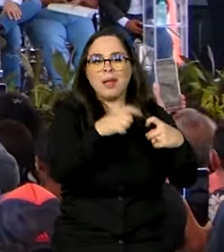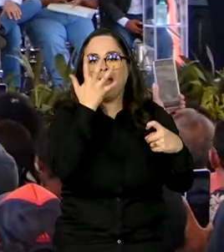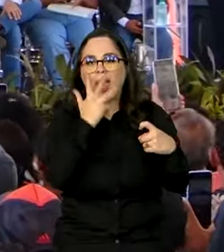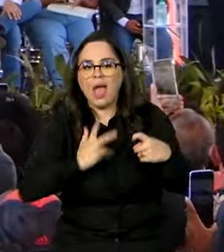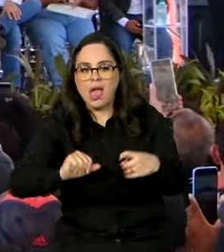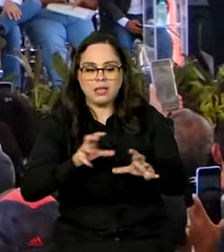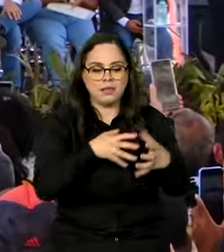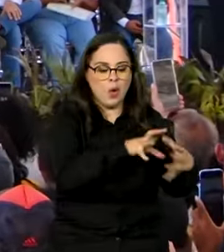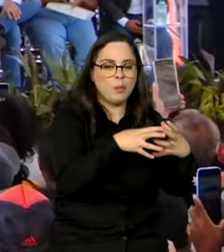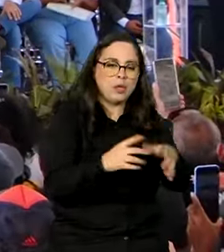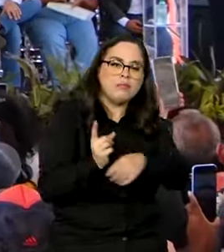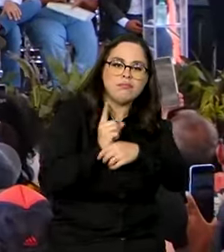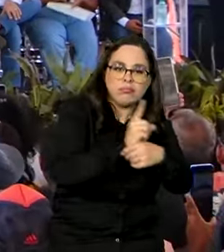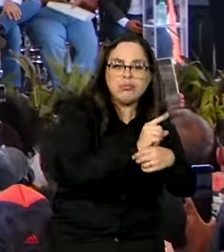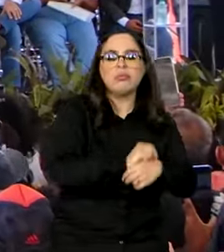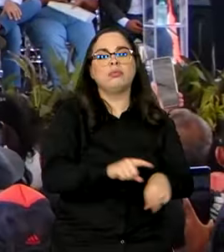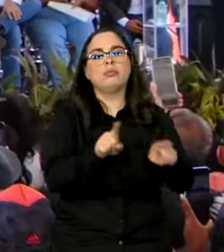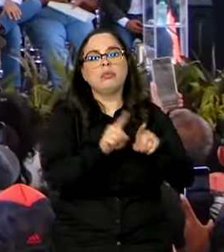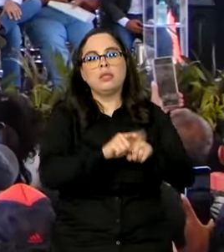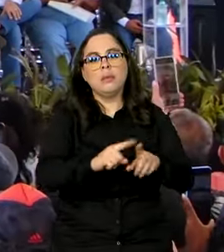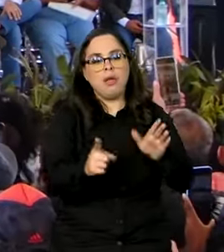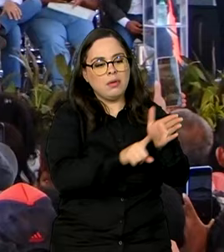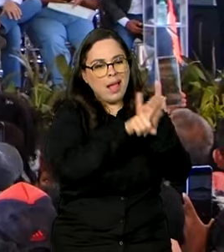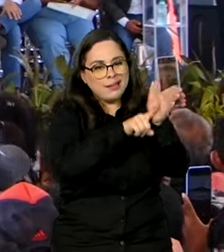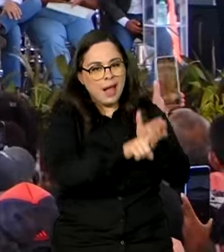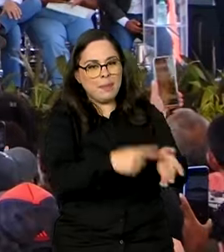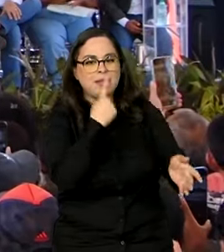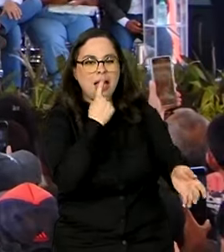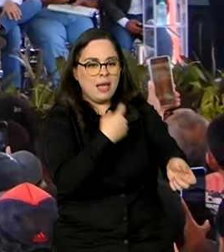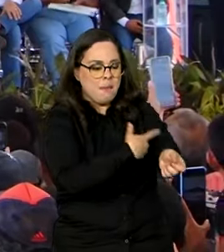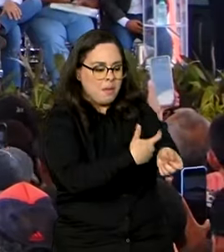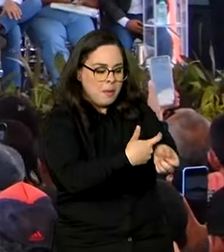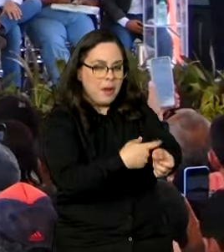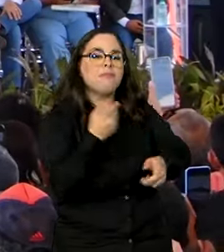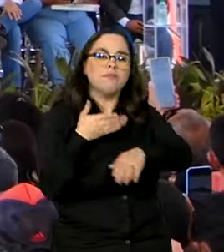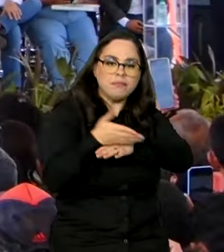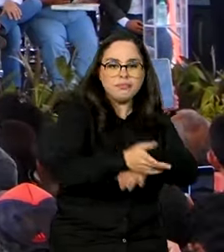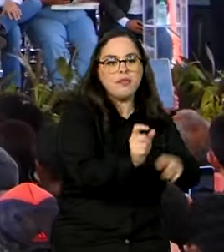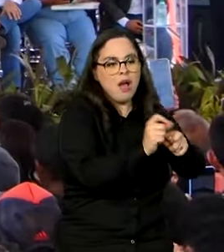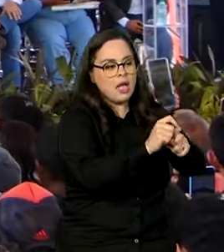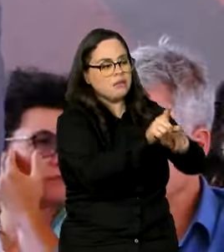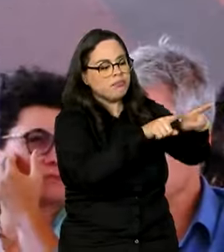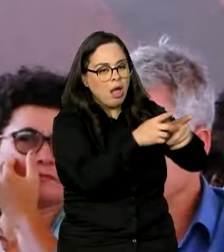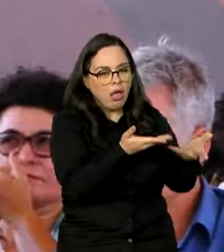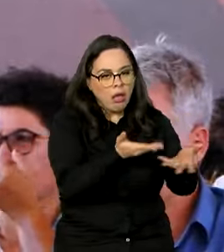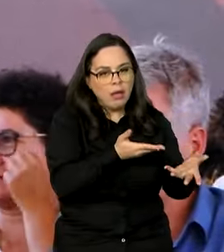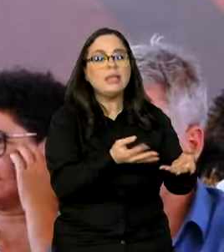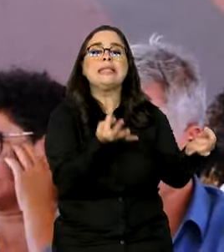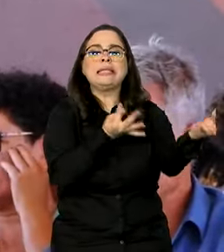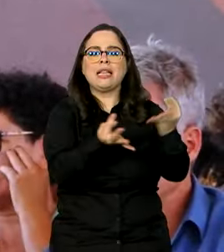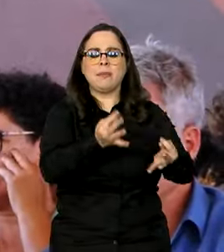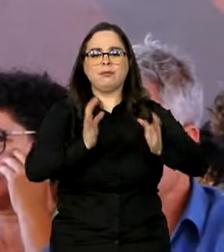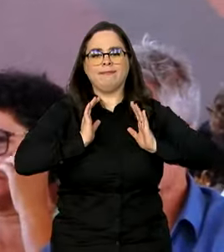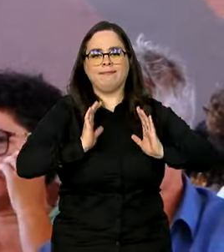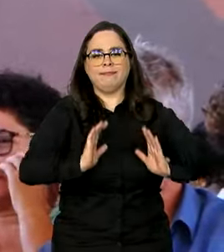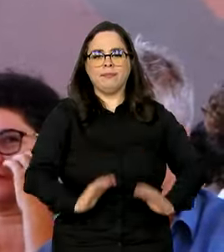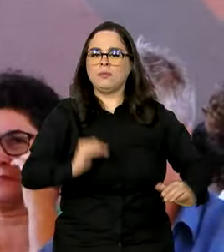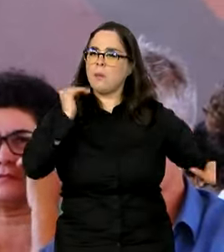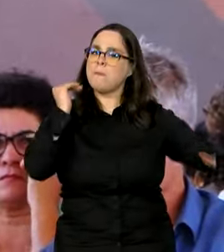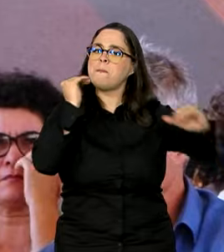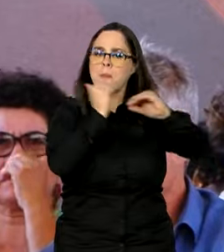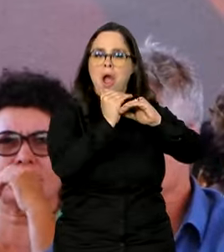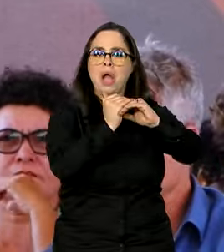comunidades. Vamos fazer coleta para fazer exame das pessoas. E vamos dar um tratamento civilizado